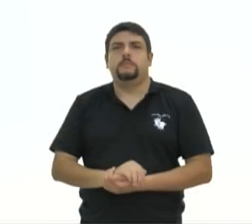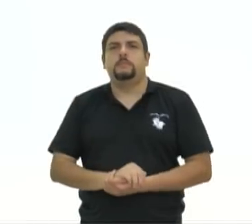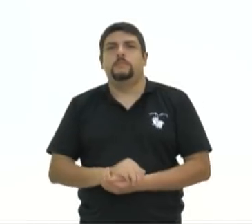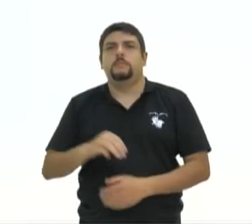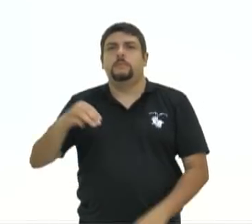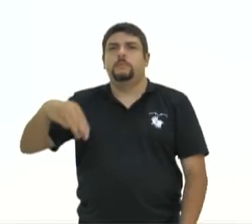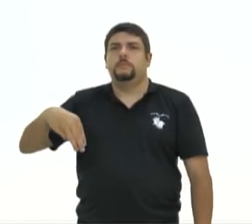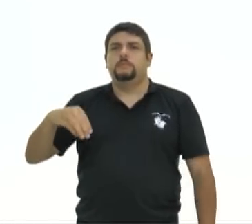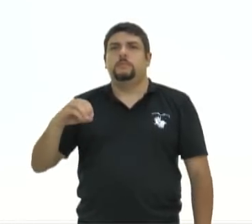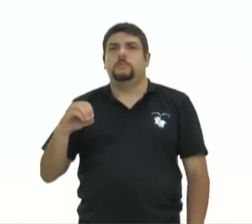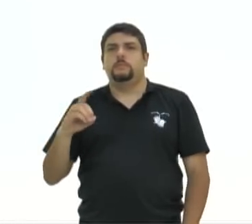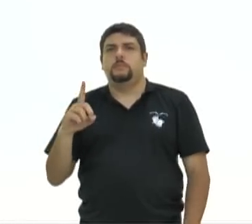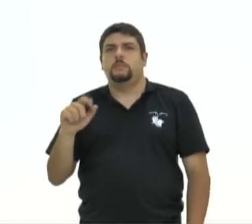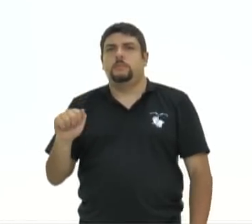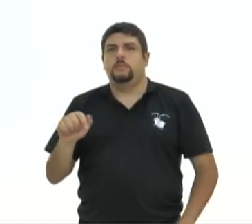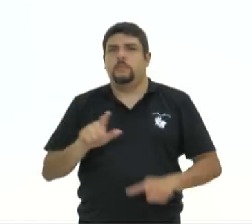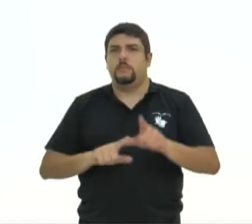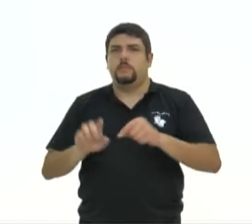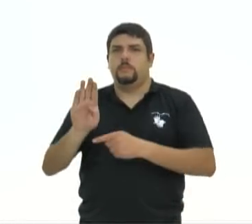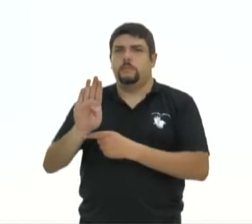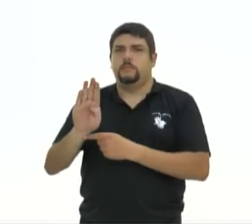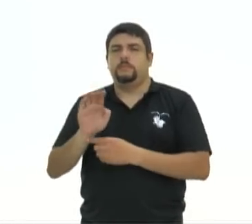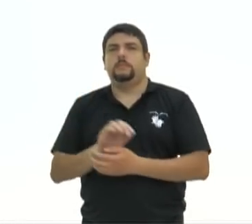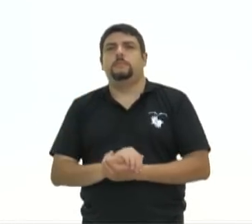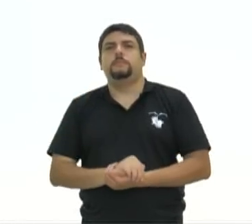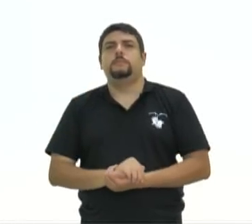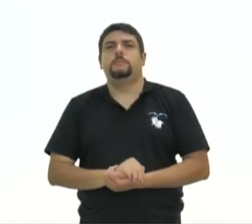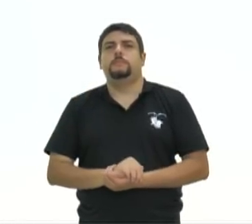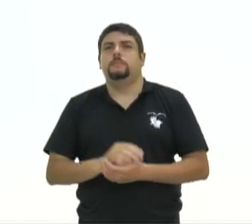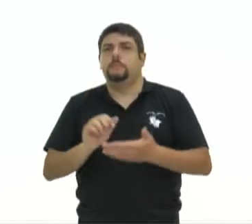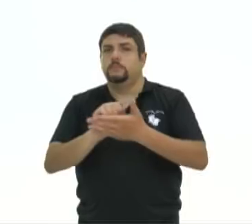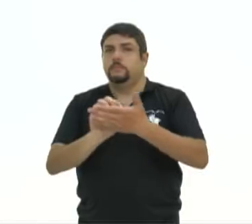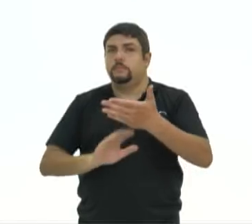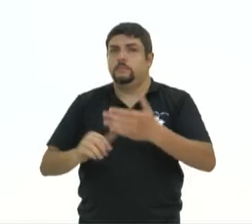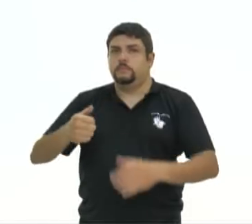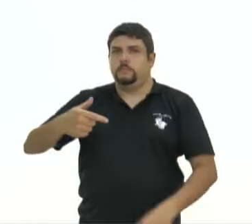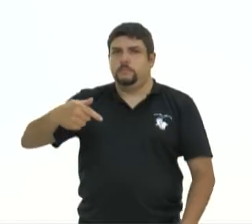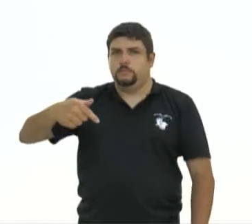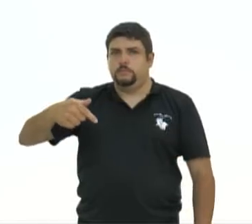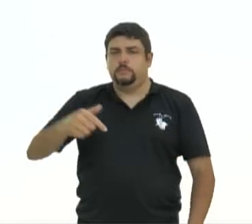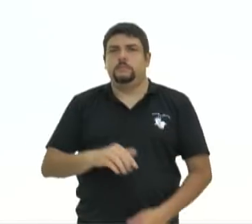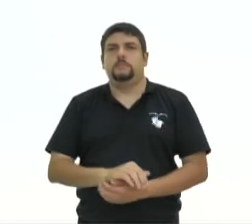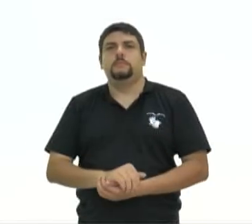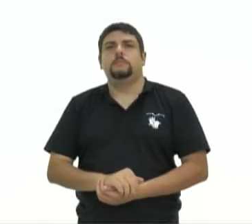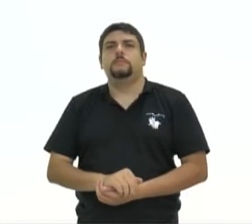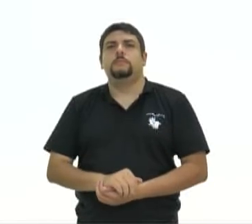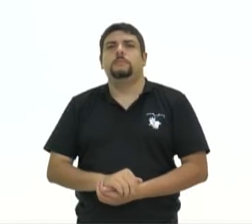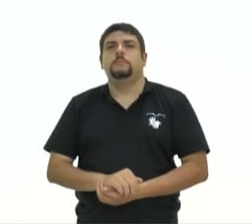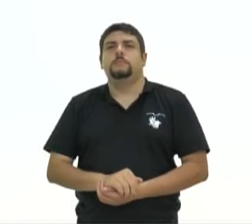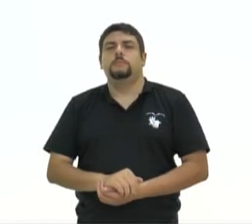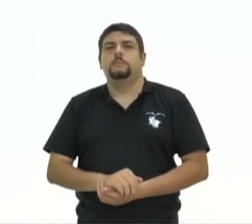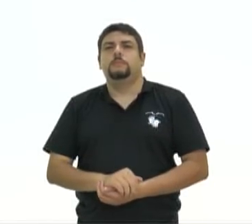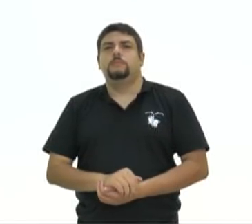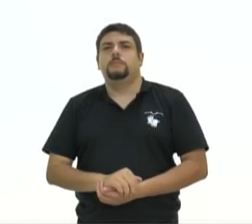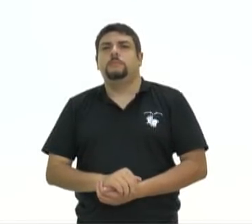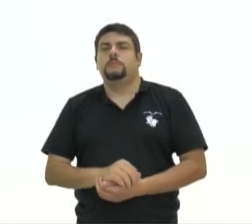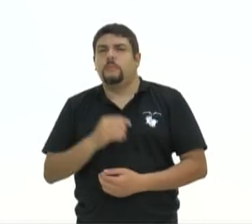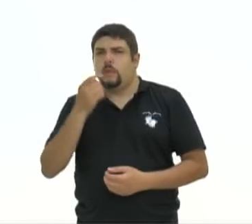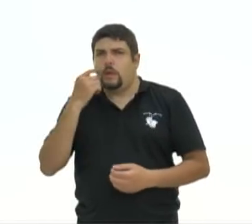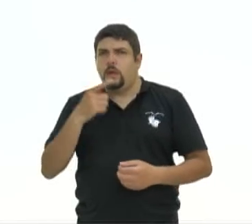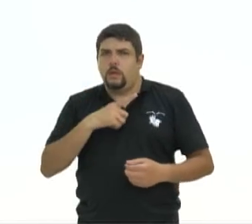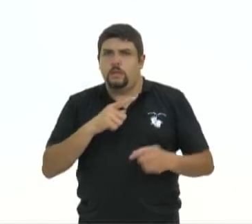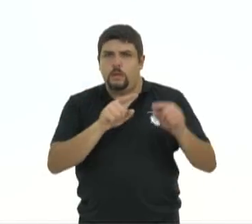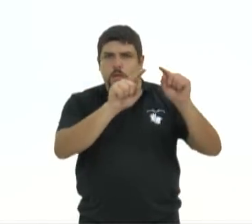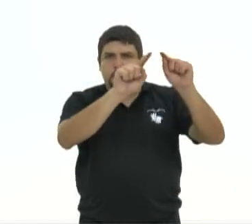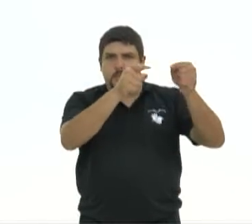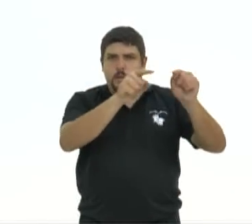moda. Tá bom? Letra B é a correta. Vamos ver o exercício 7? O exercício 7 é assim, ó, faça a correspondência. Eu